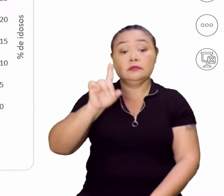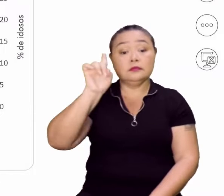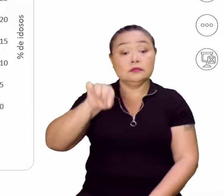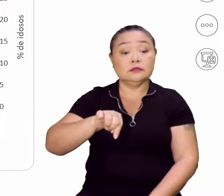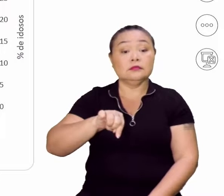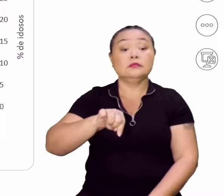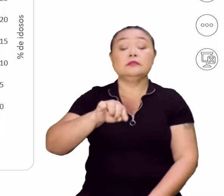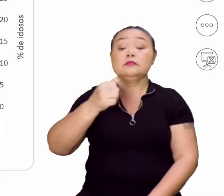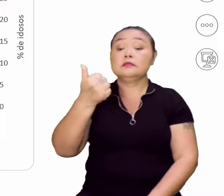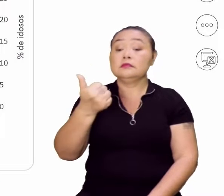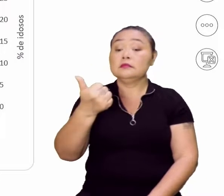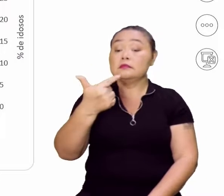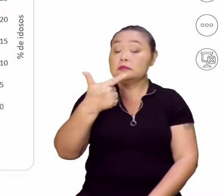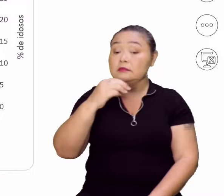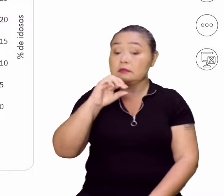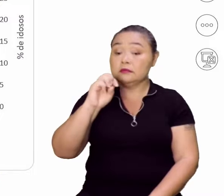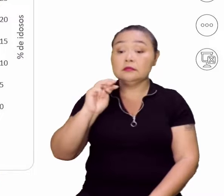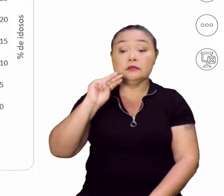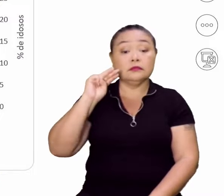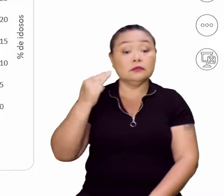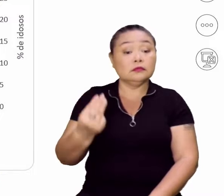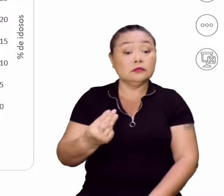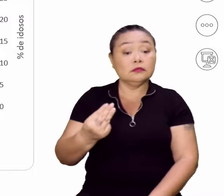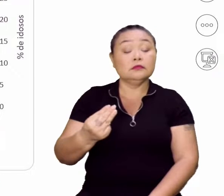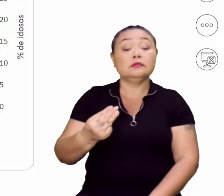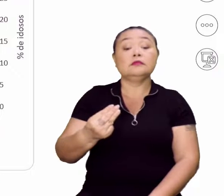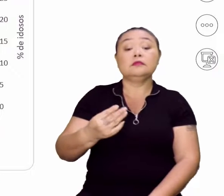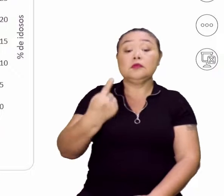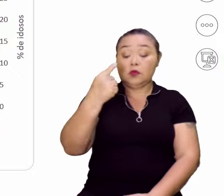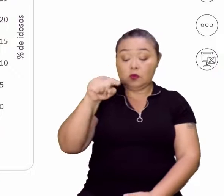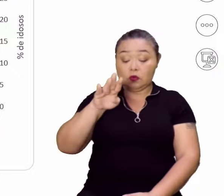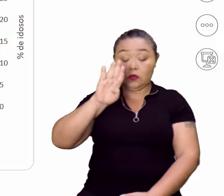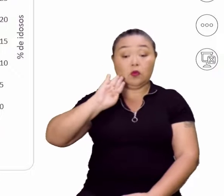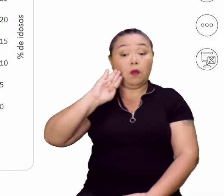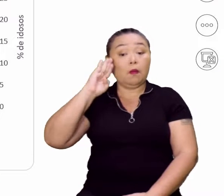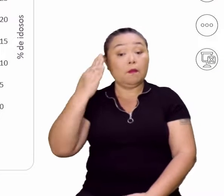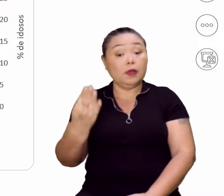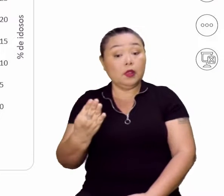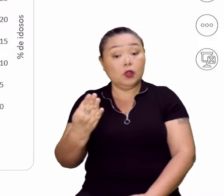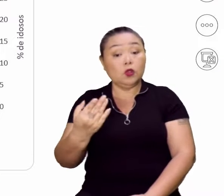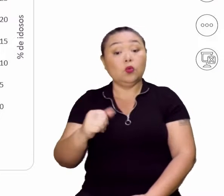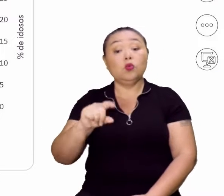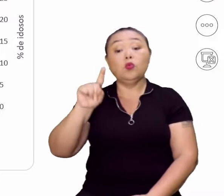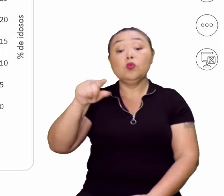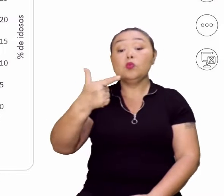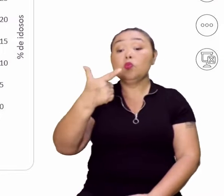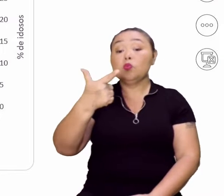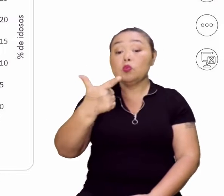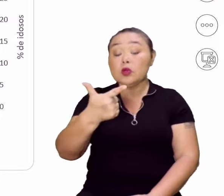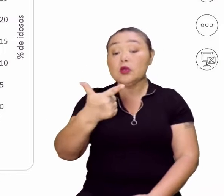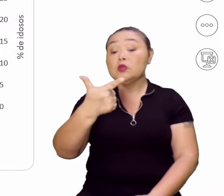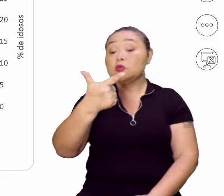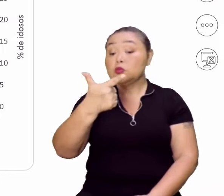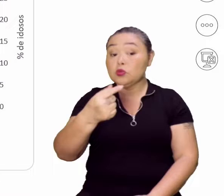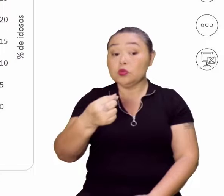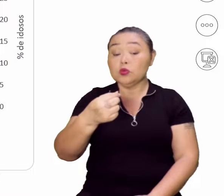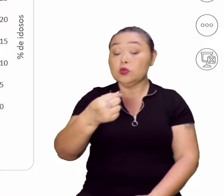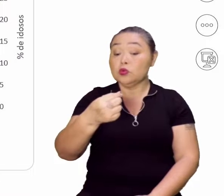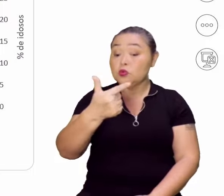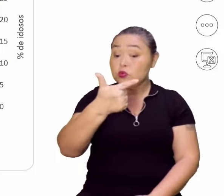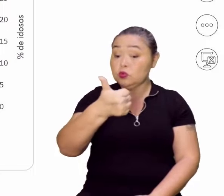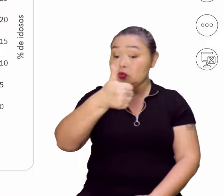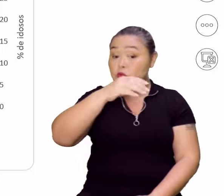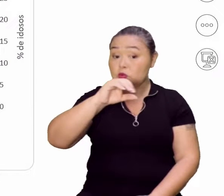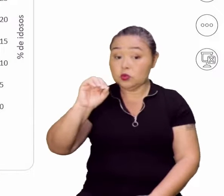202 milhões. Em 2020 já era de 1 bilhão e 100 milhões. E em 2100